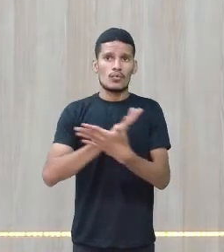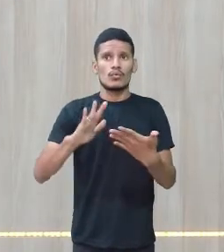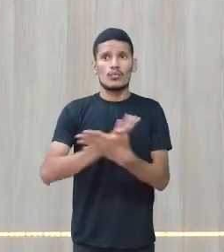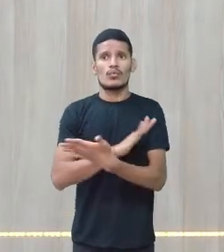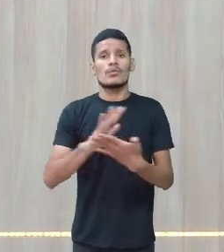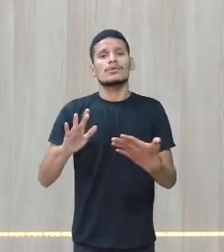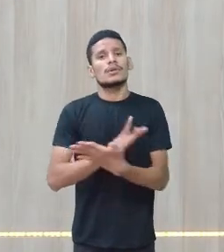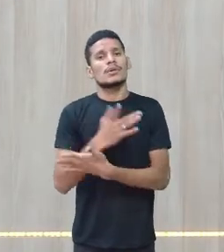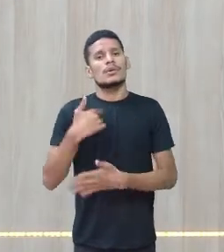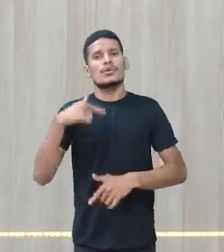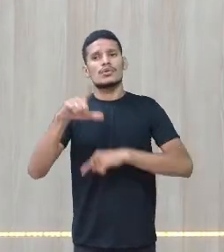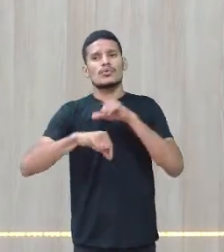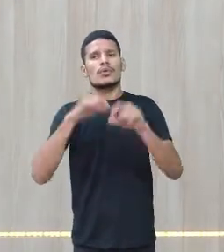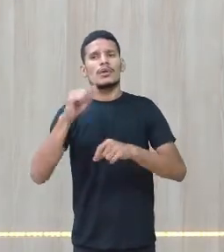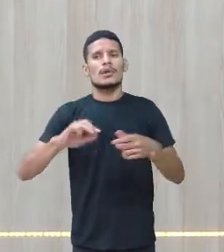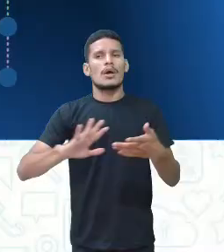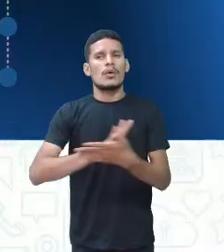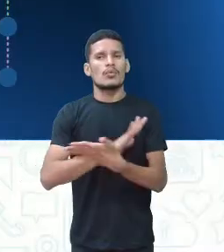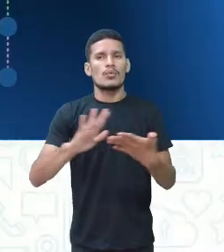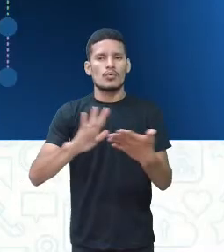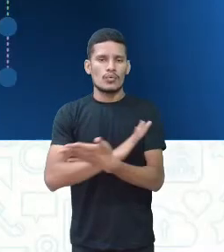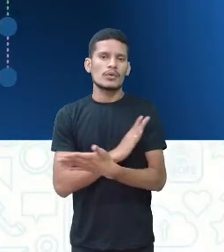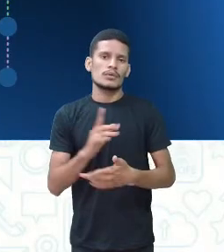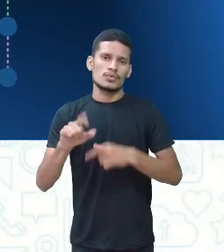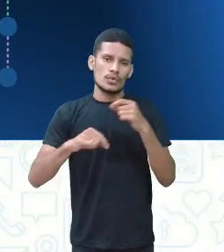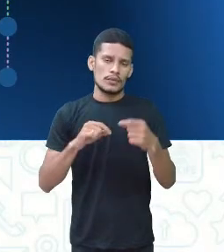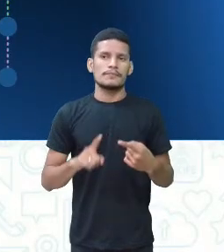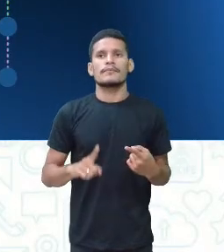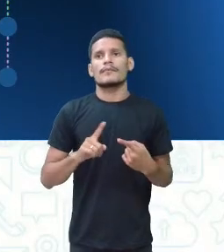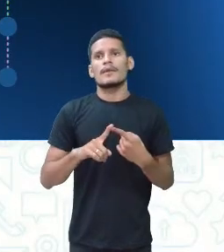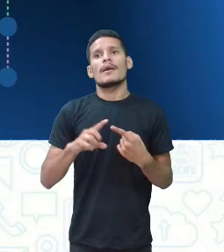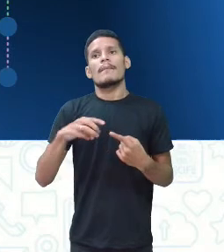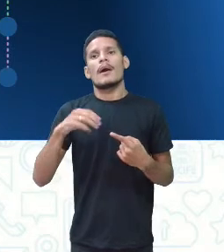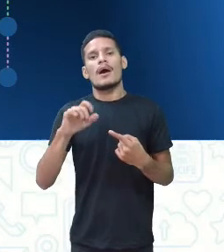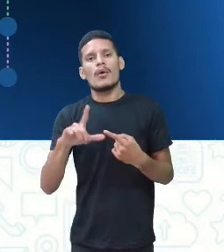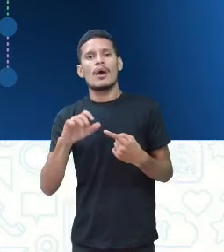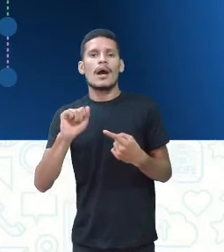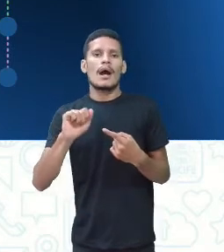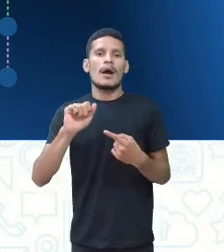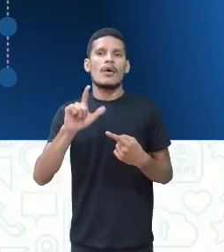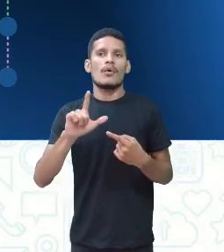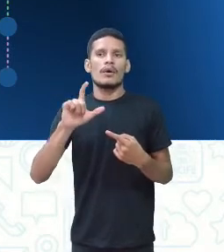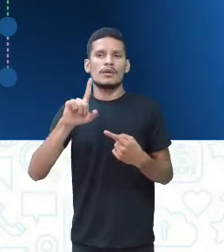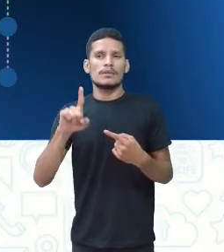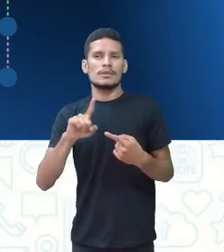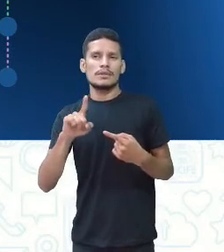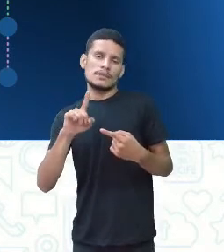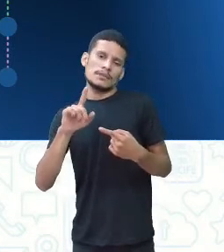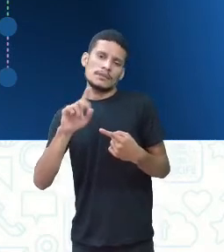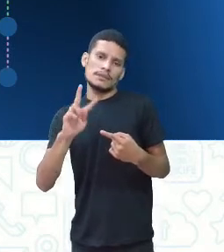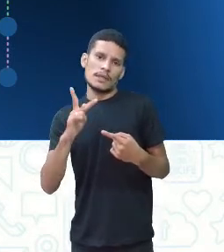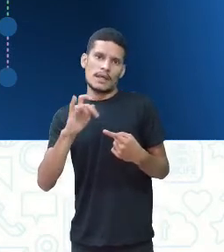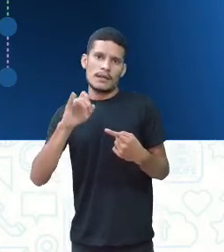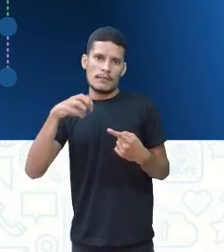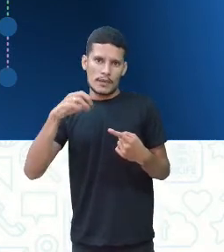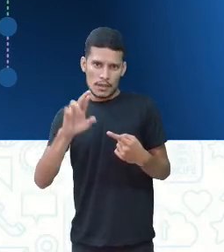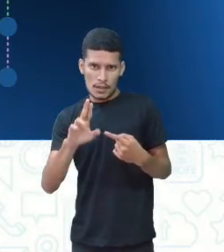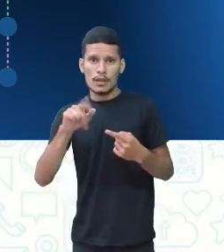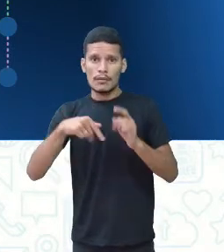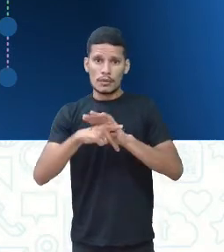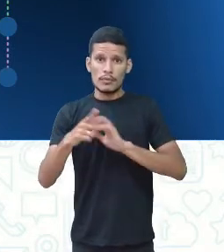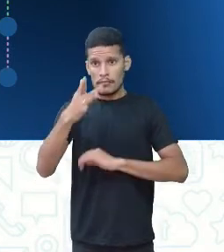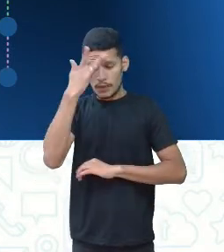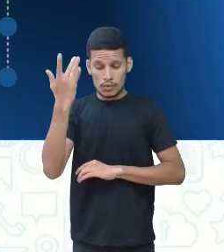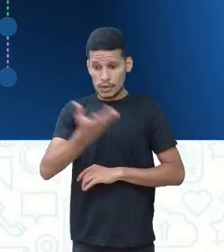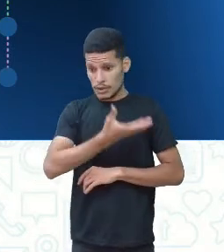também selecionei algumas degenerativas para a gente poder ver. A questão aí do mal de Alzheimer, né? Em relação aí às pessoas que